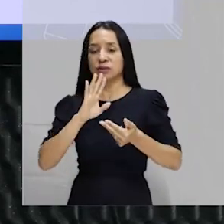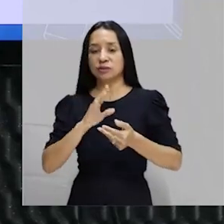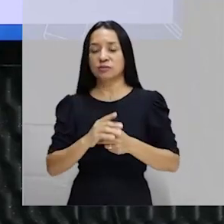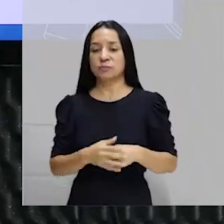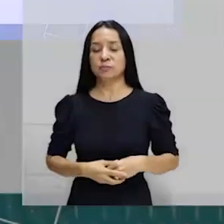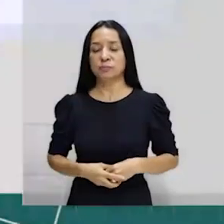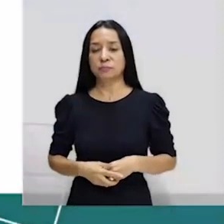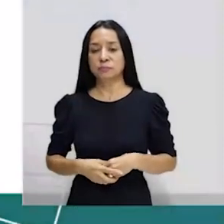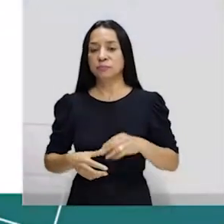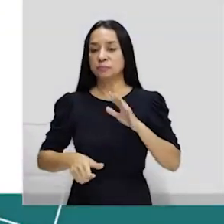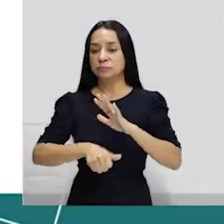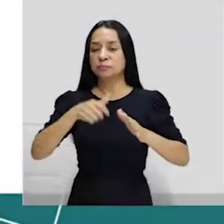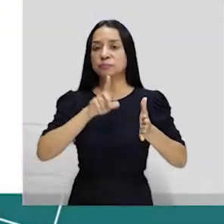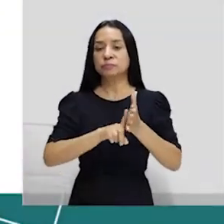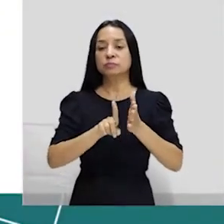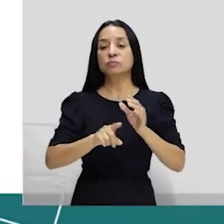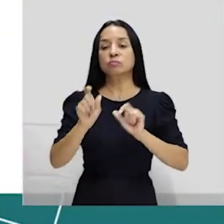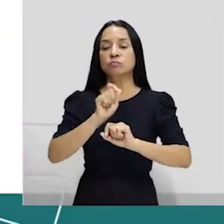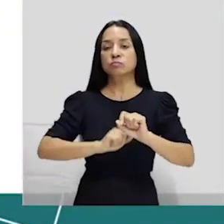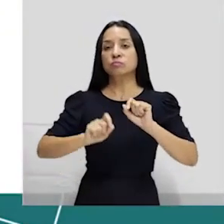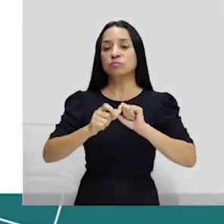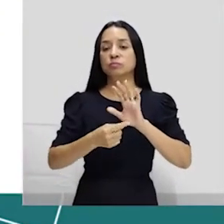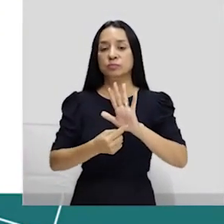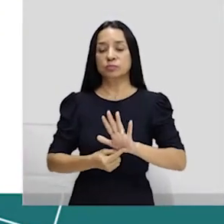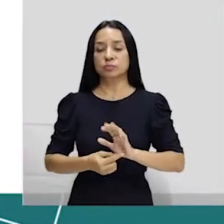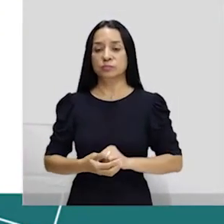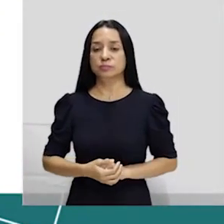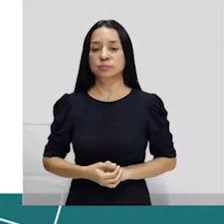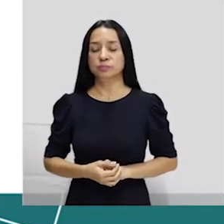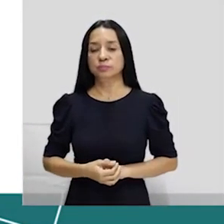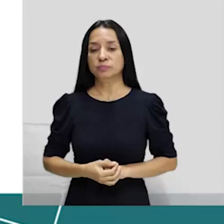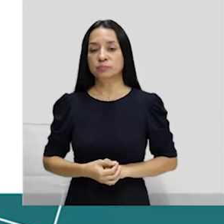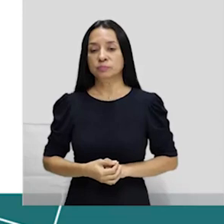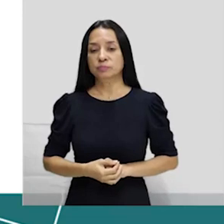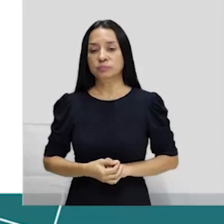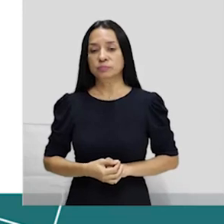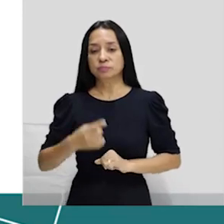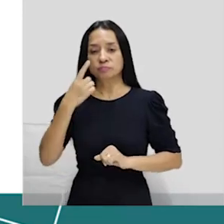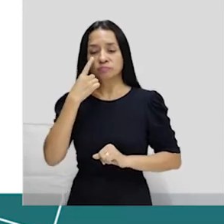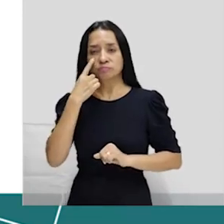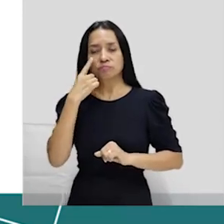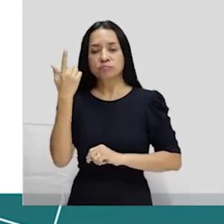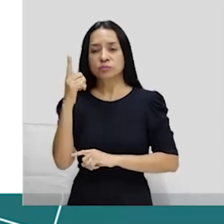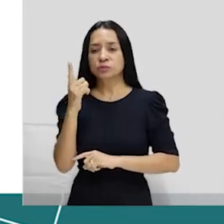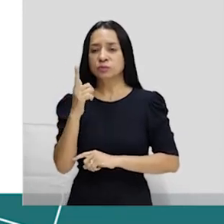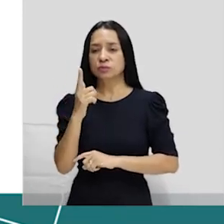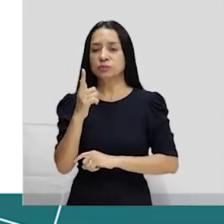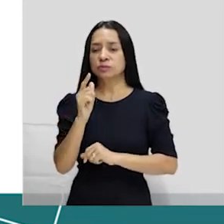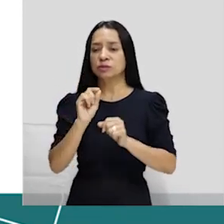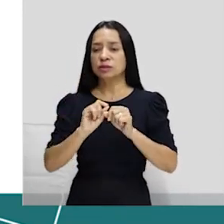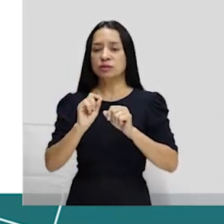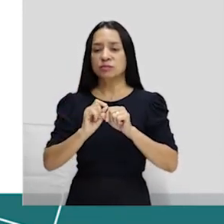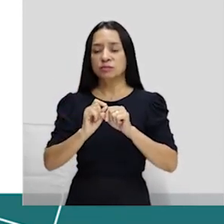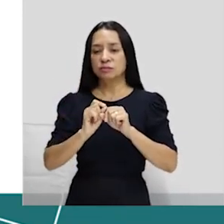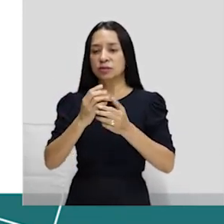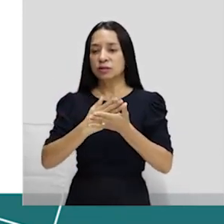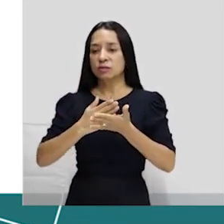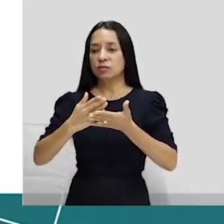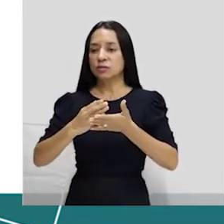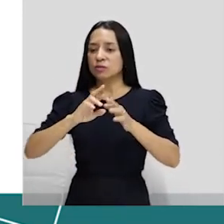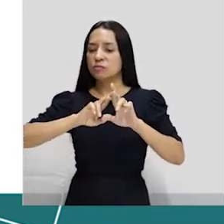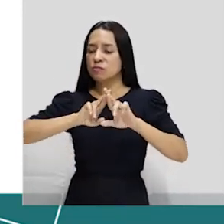elementos do Estado e os sistemas econômicos, tá certo? Temáticas aí bem interessantes. Antes de começar, só quero te lembrar, tá? Que